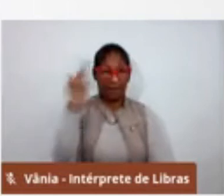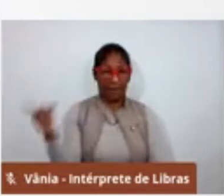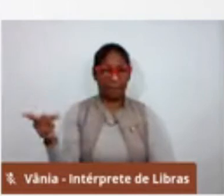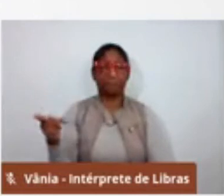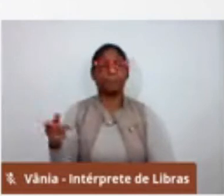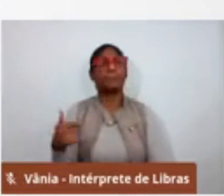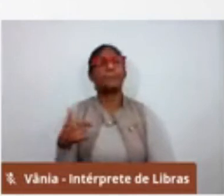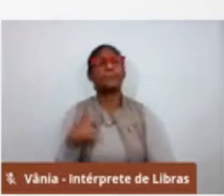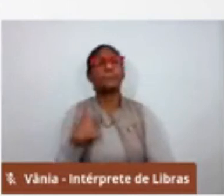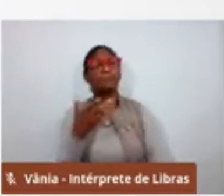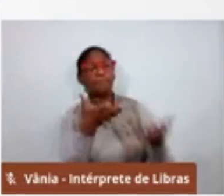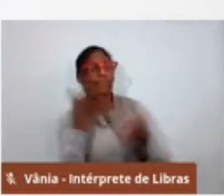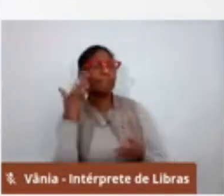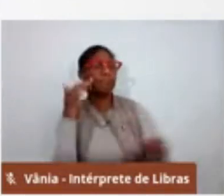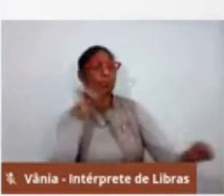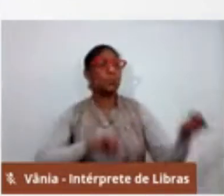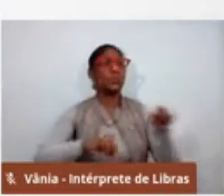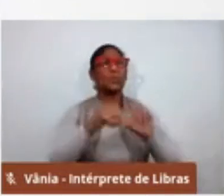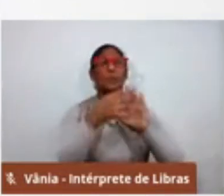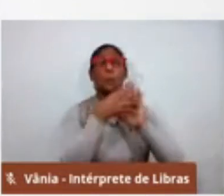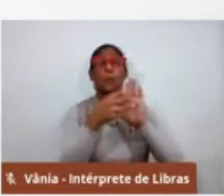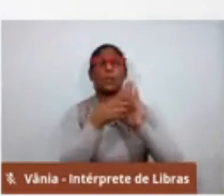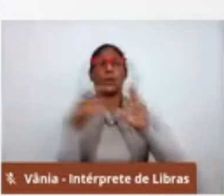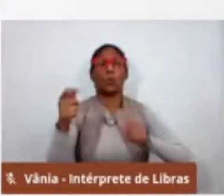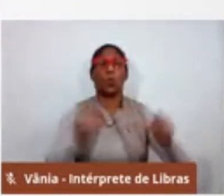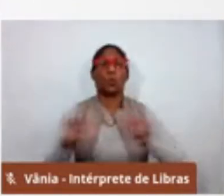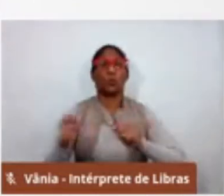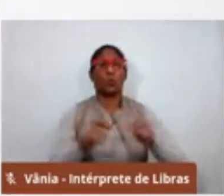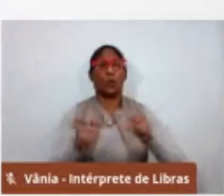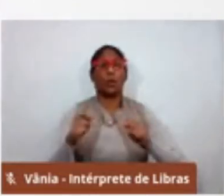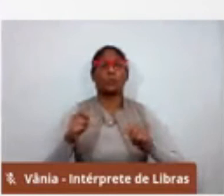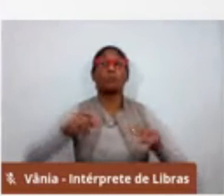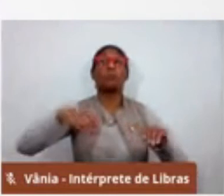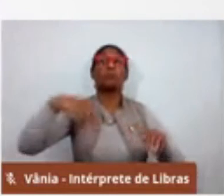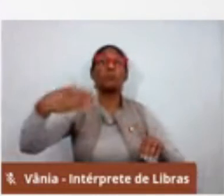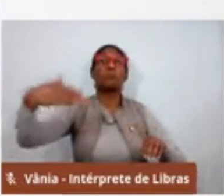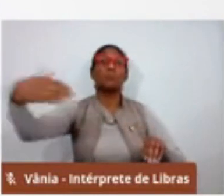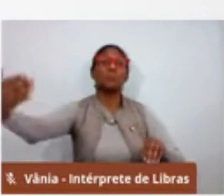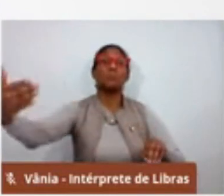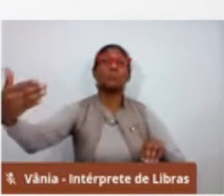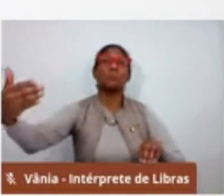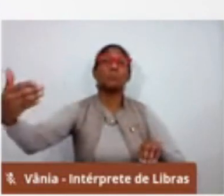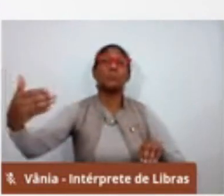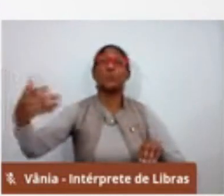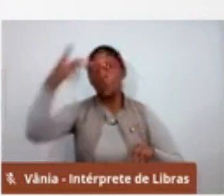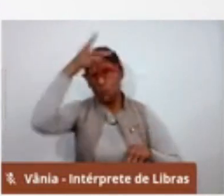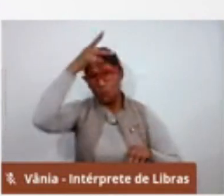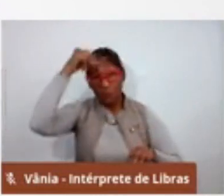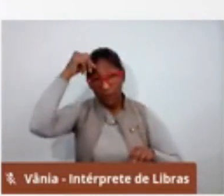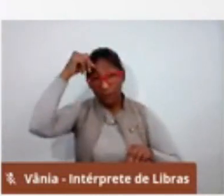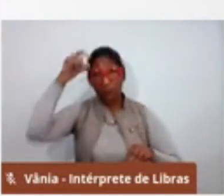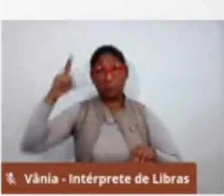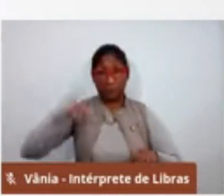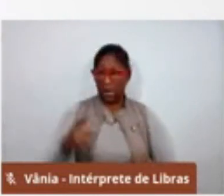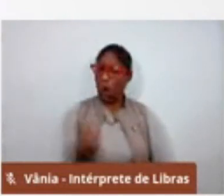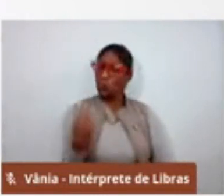de saber mais sobre as mudanças no modelo de distanciamento controlado previstas para os próximos dias. Os prefeitos individualmente terão autonomia ou terão que